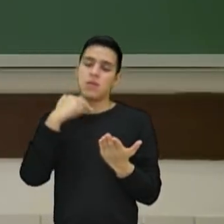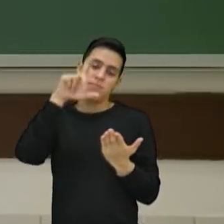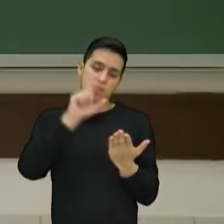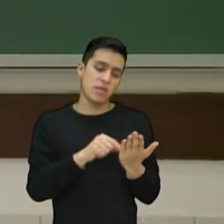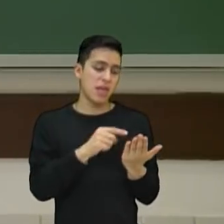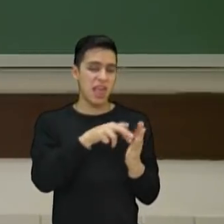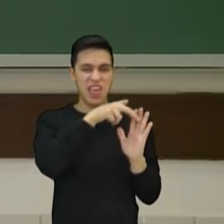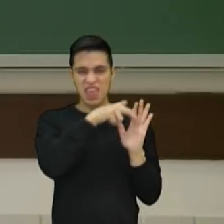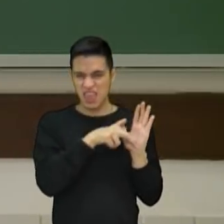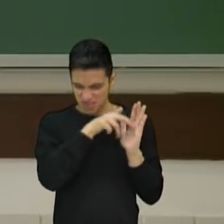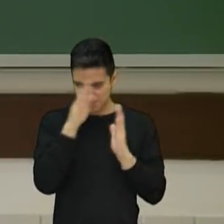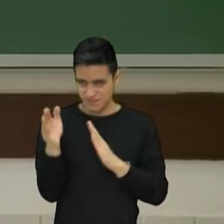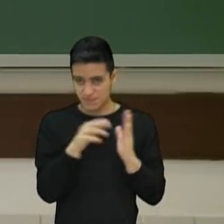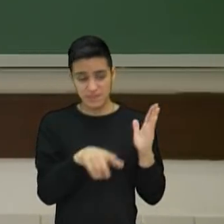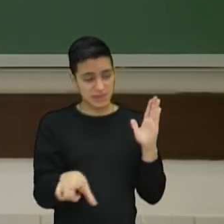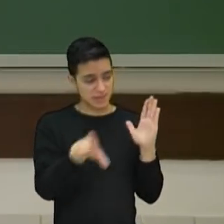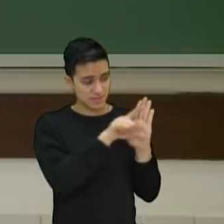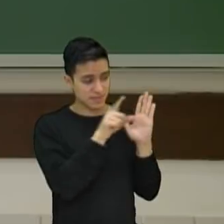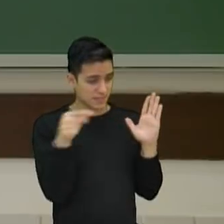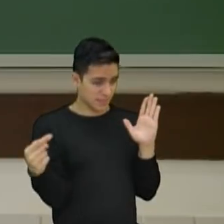conduta. Leis, por exemplo, pessoal,